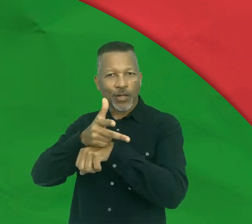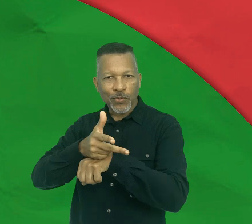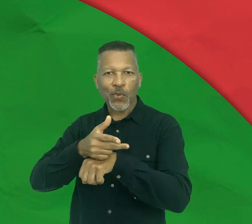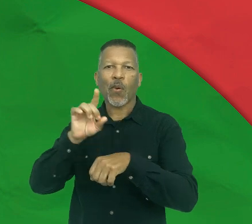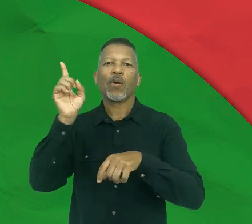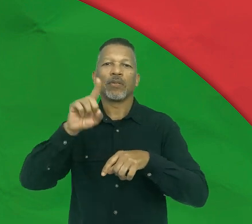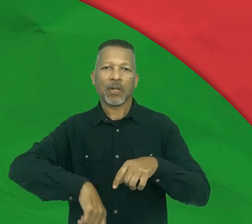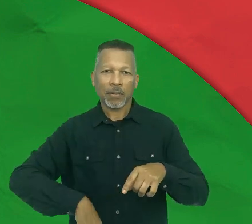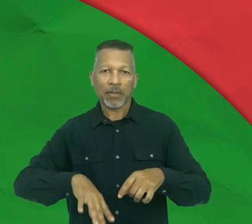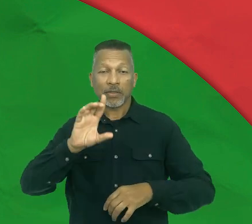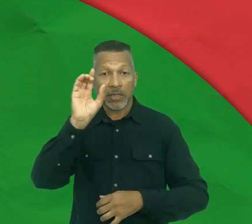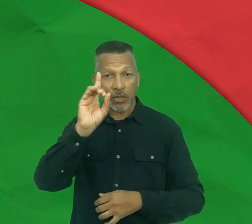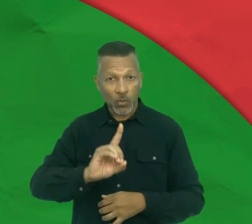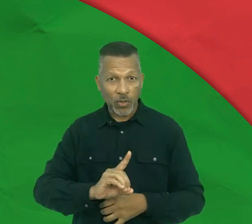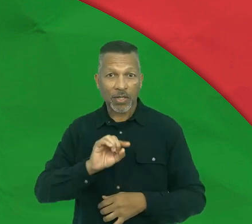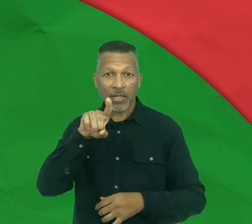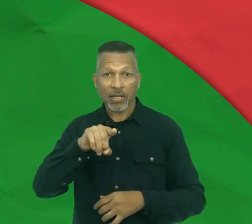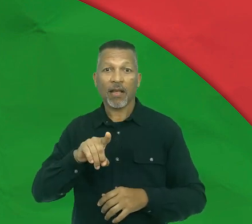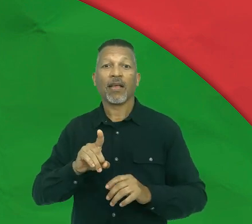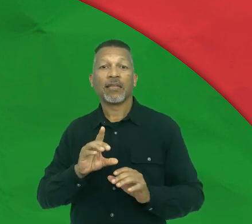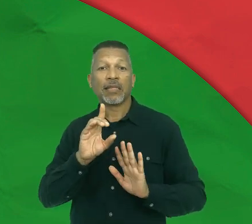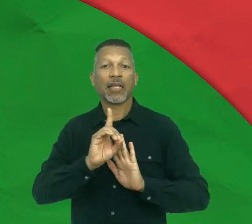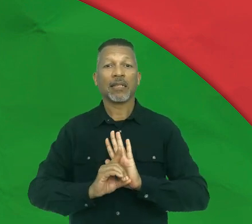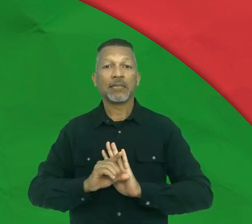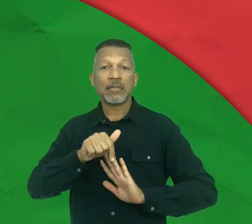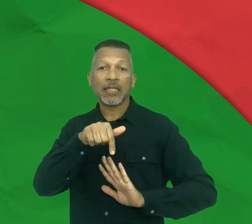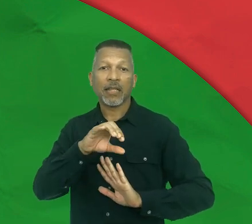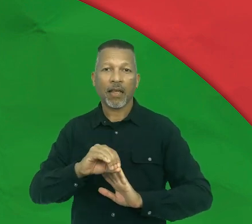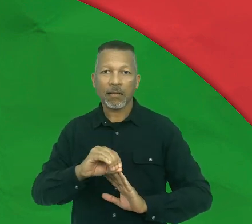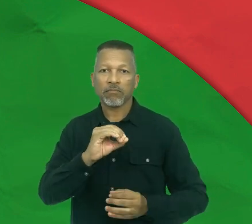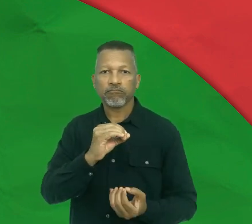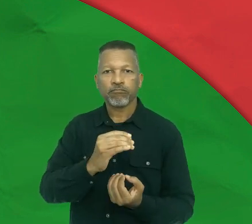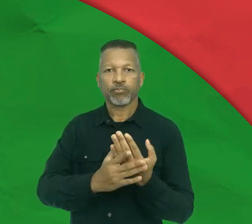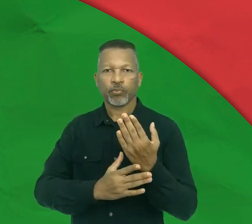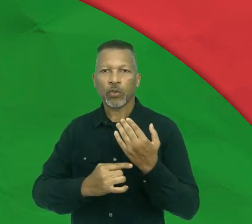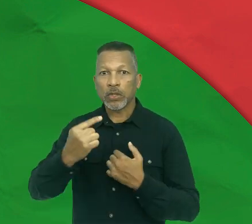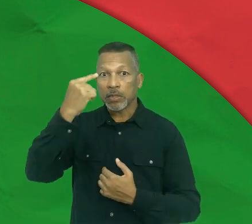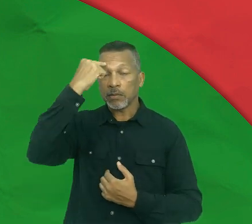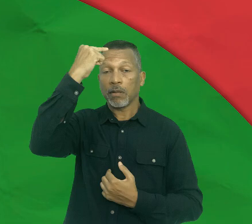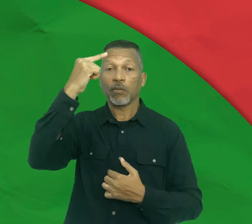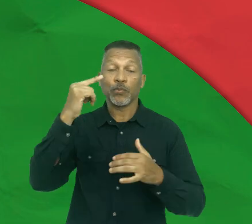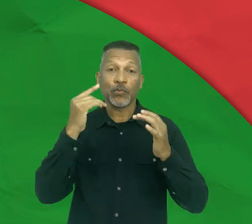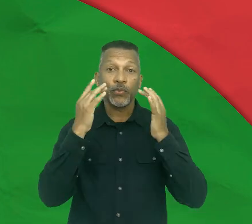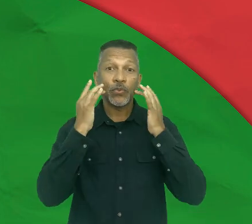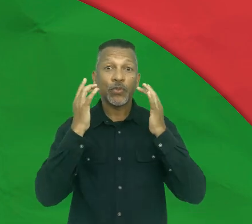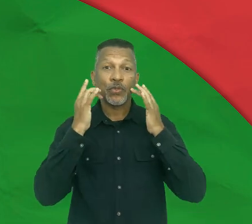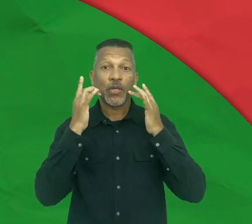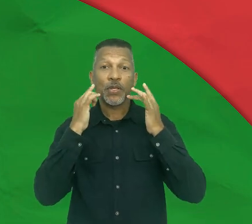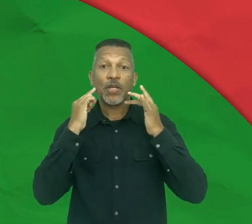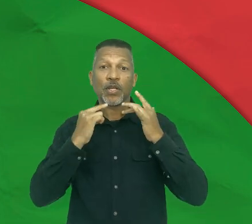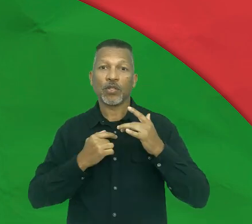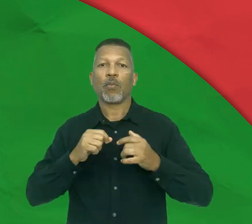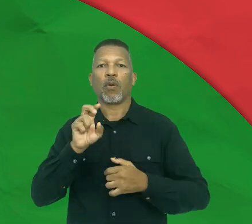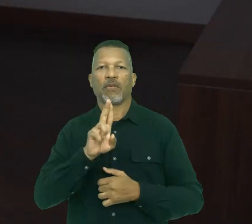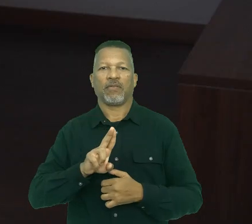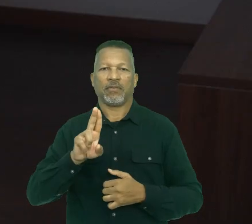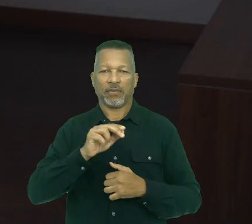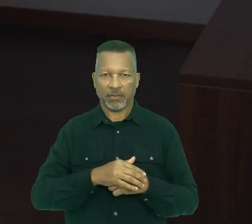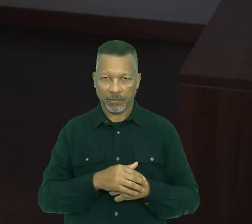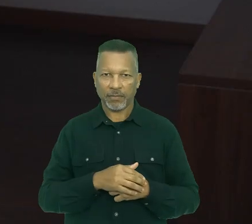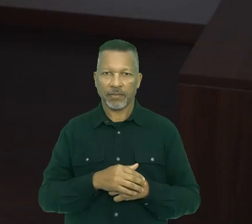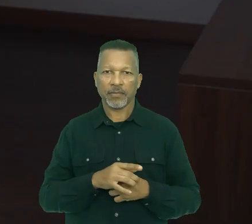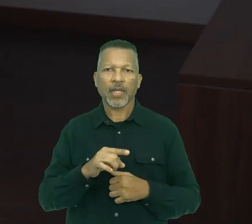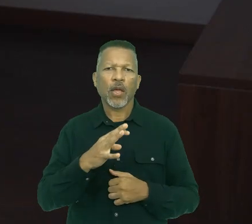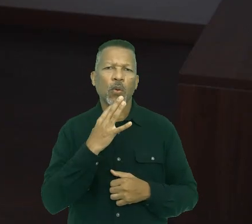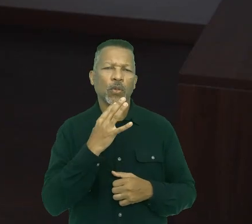desde o fim da década de 70. Foi fundador e idealizador de um teatro, de uma universidade. Aí eu vim